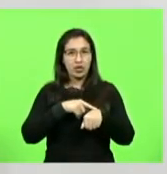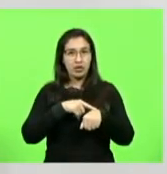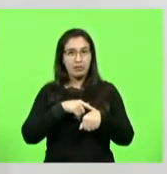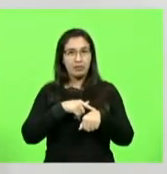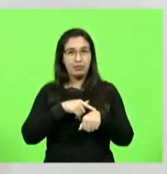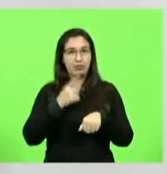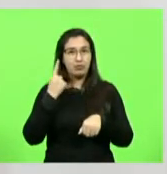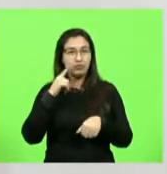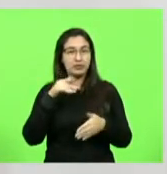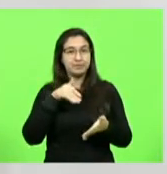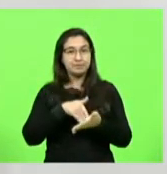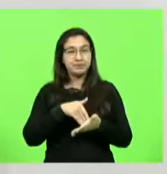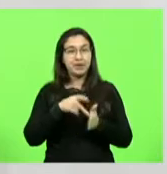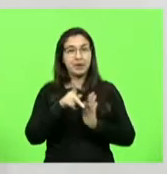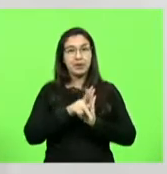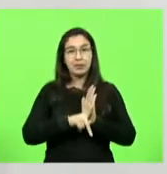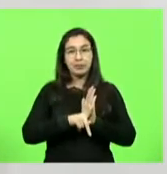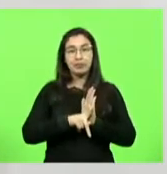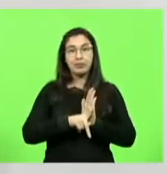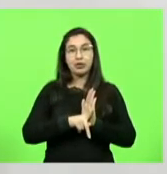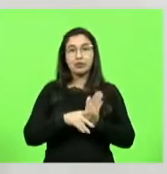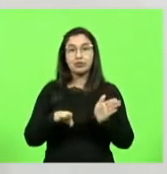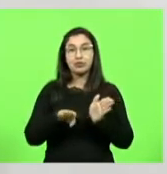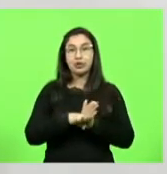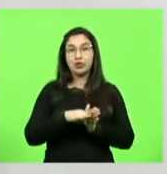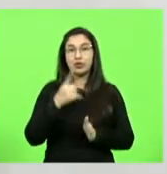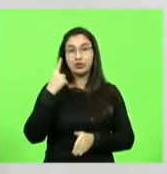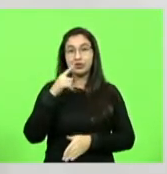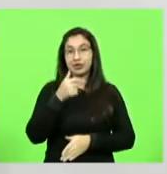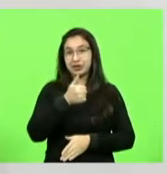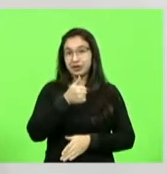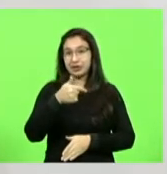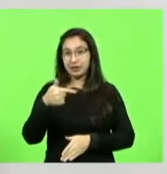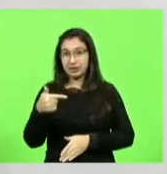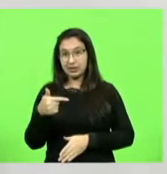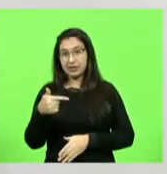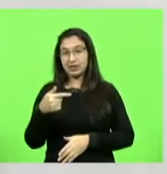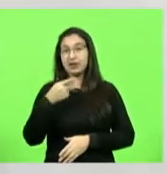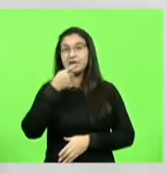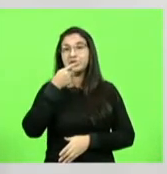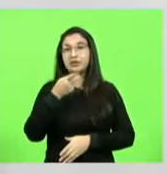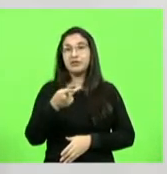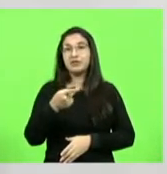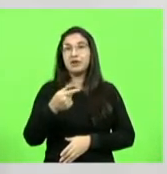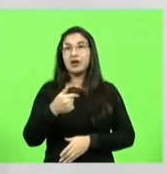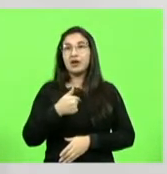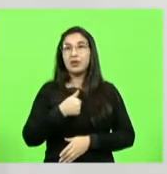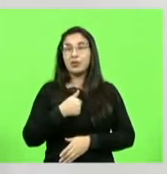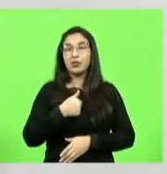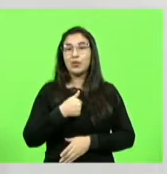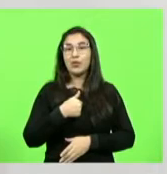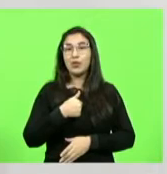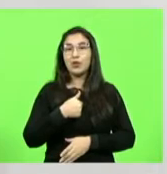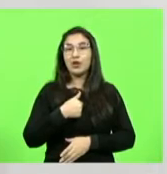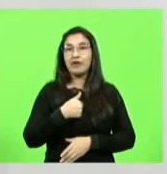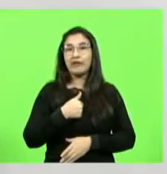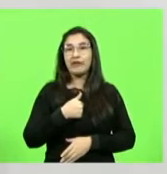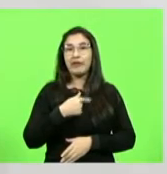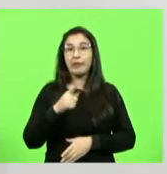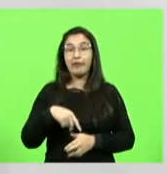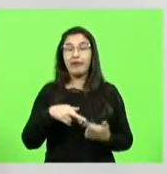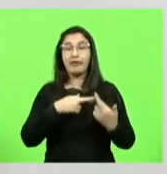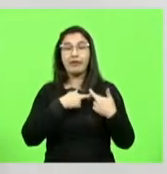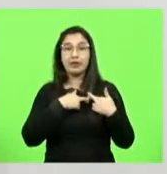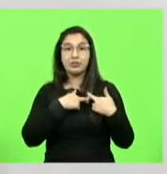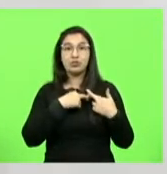O projeto chegou no dia 17 e eu fui, falaram que eu ia ser, deputado Alba falou que eu ia ser responsável